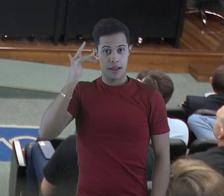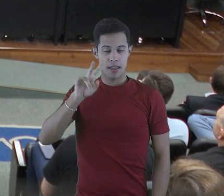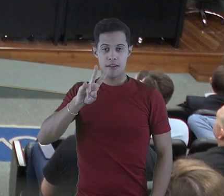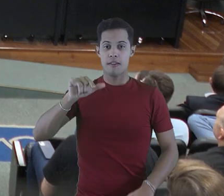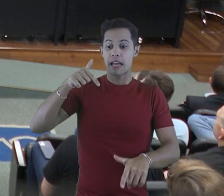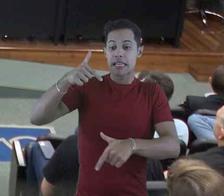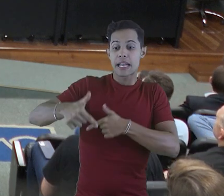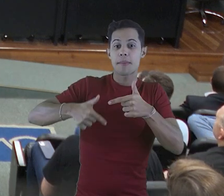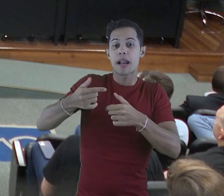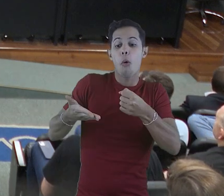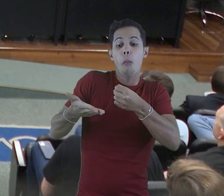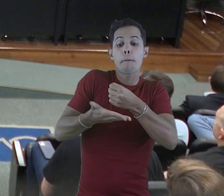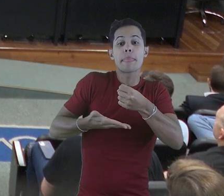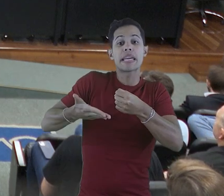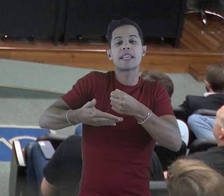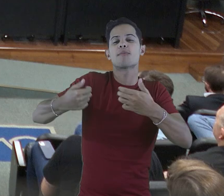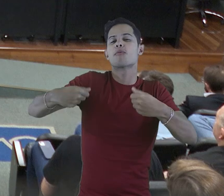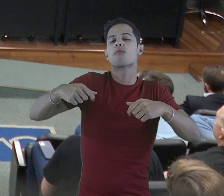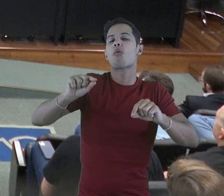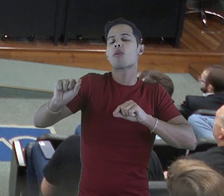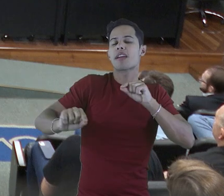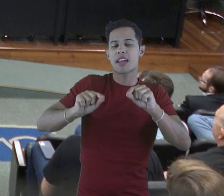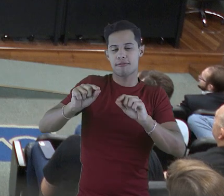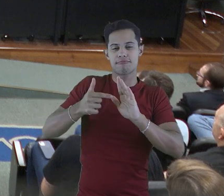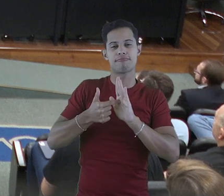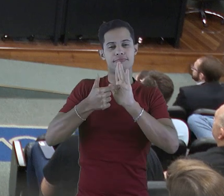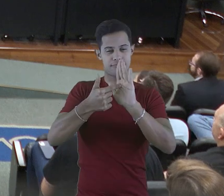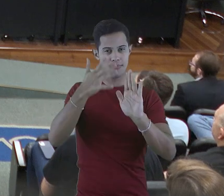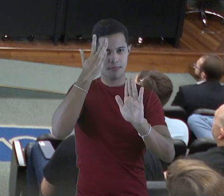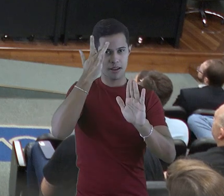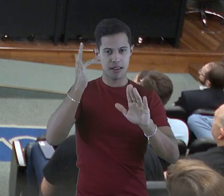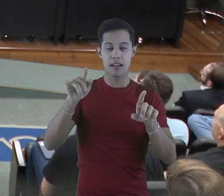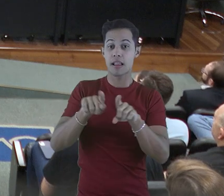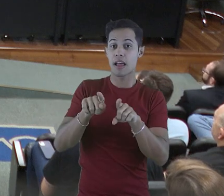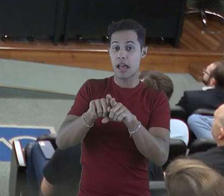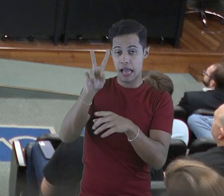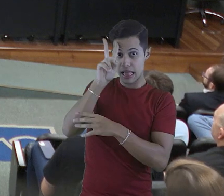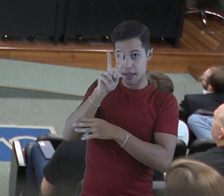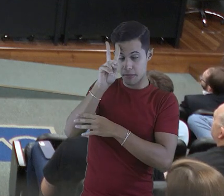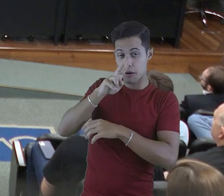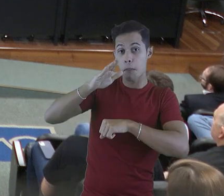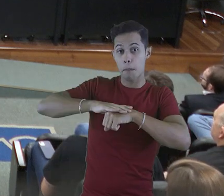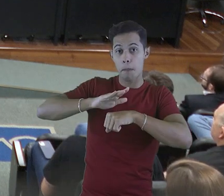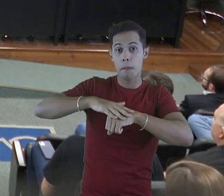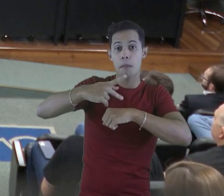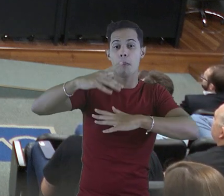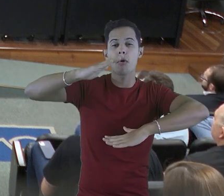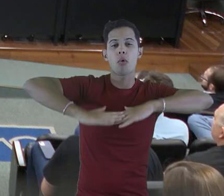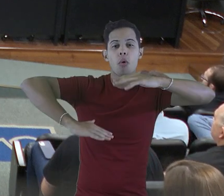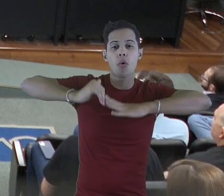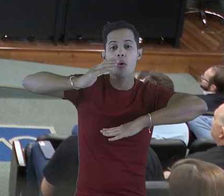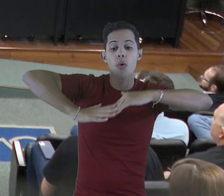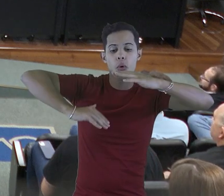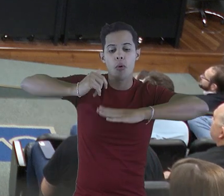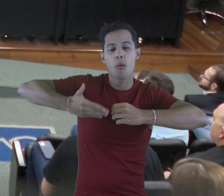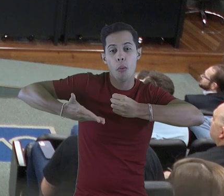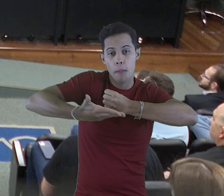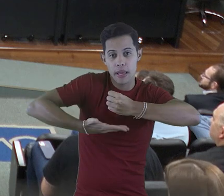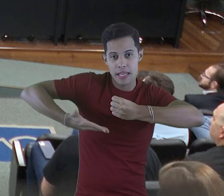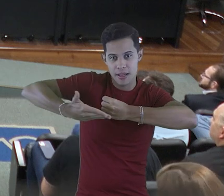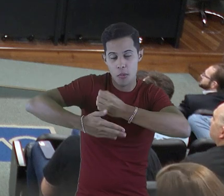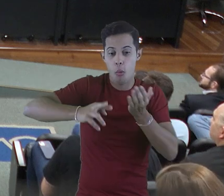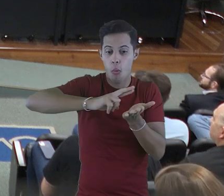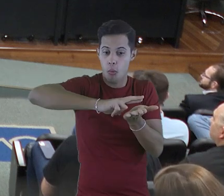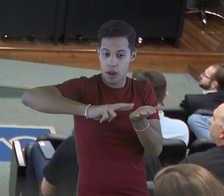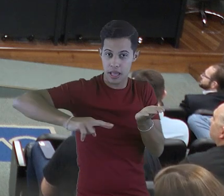lembrando que para construir esse mínimo necessário e daí por final também o relatório de impacto à proteção de dados que também é um documento